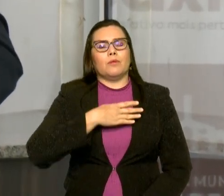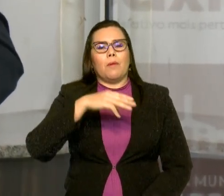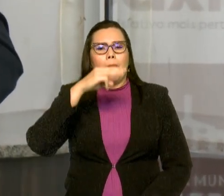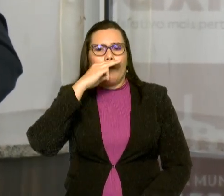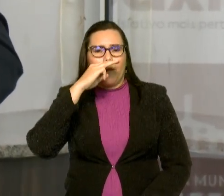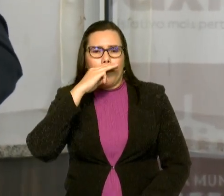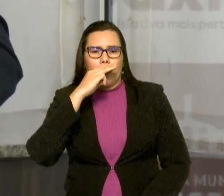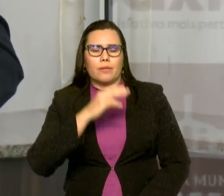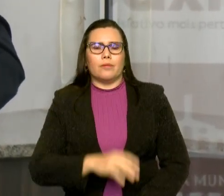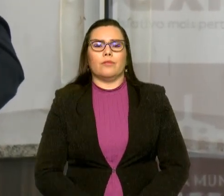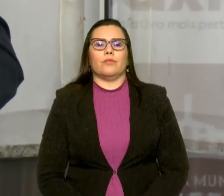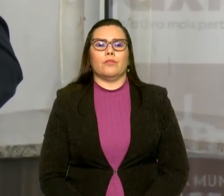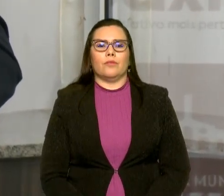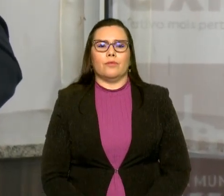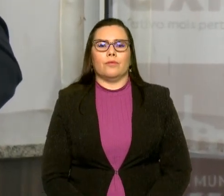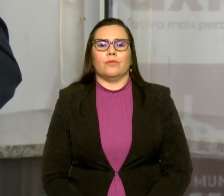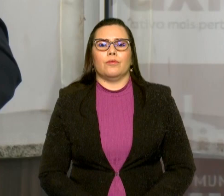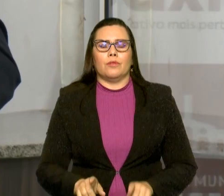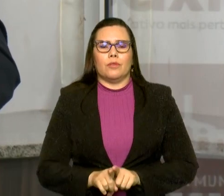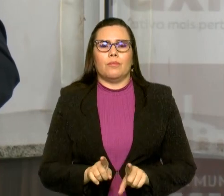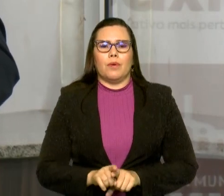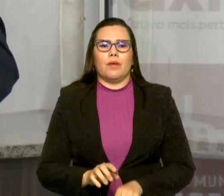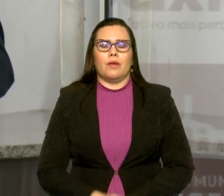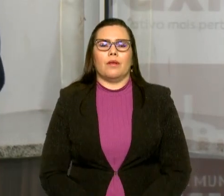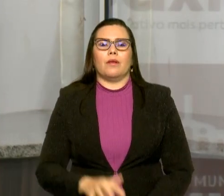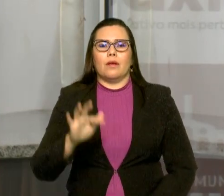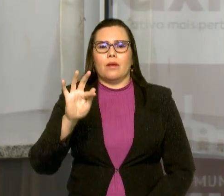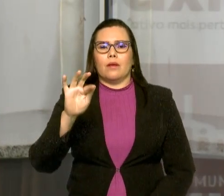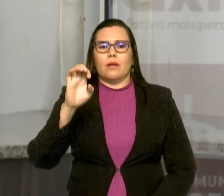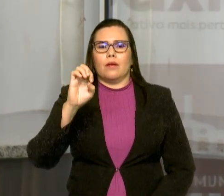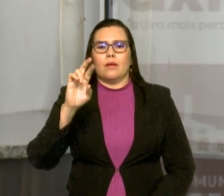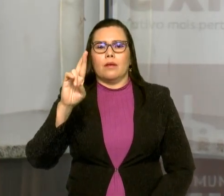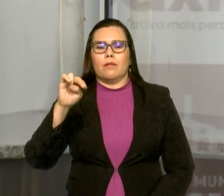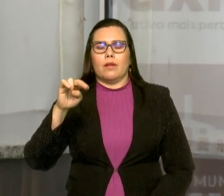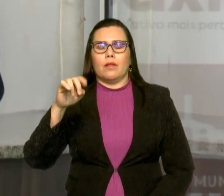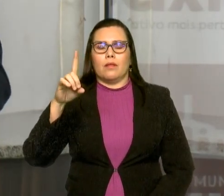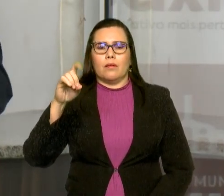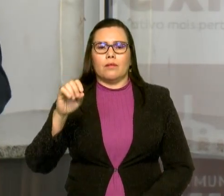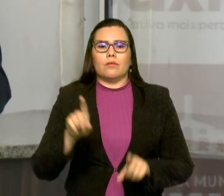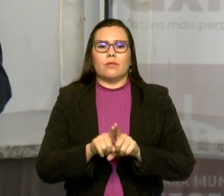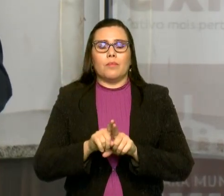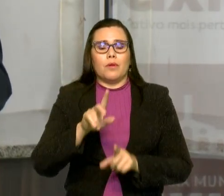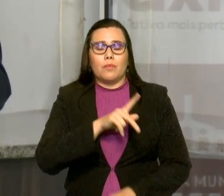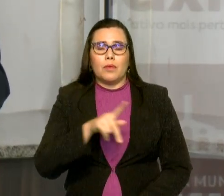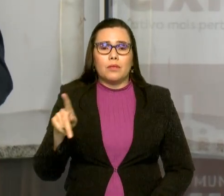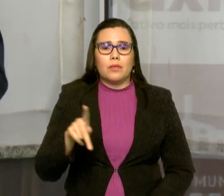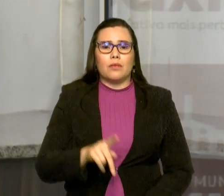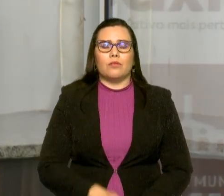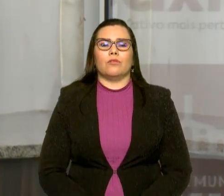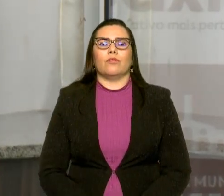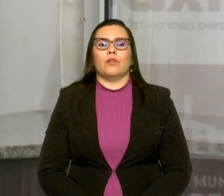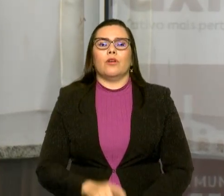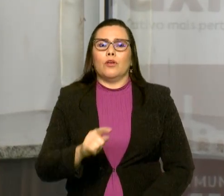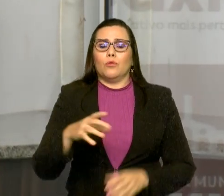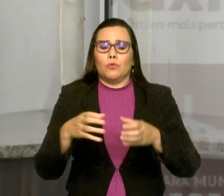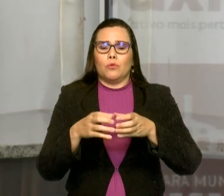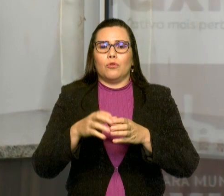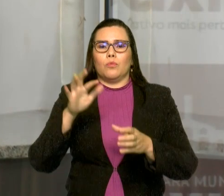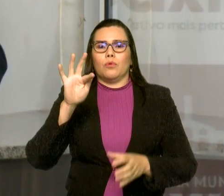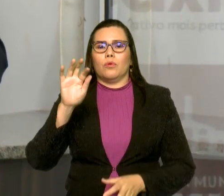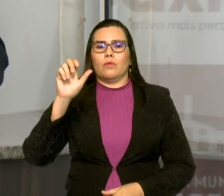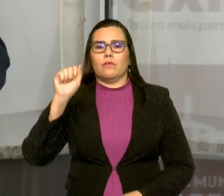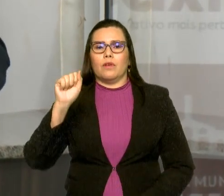ex-colega Fernando, prefeito Tuntum, que nos abrilhanta aqui, o presidente da FAMEN, Ivo Rezende, que também